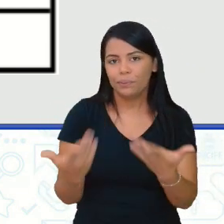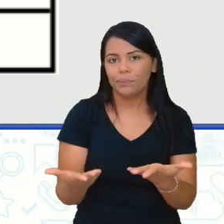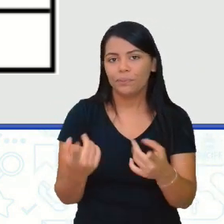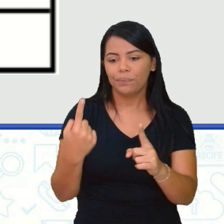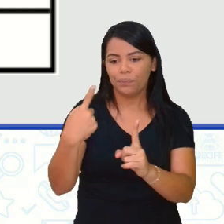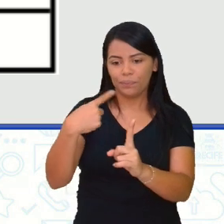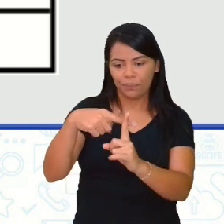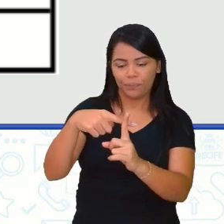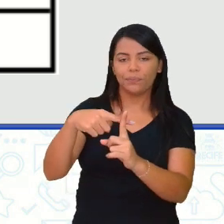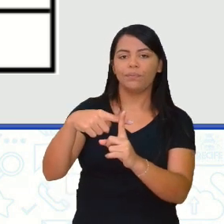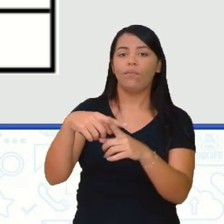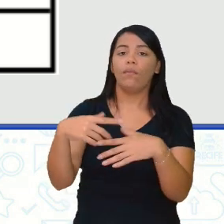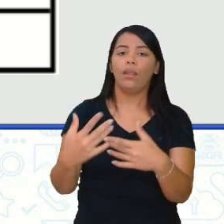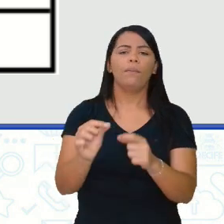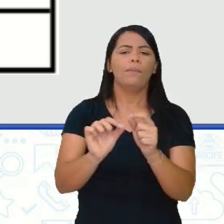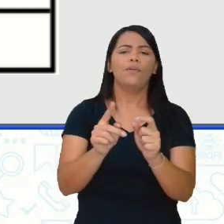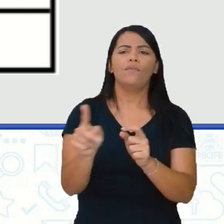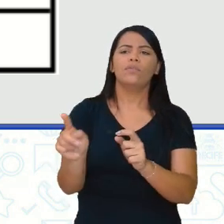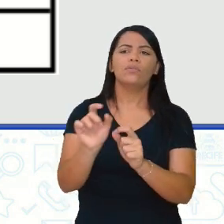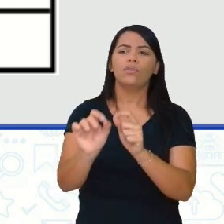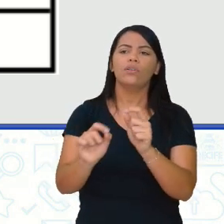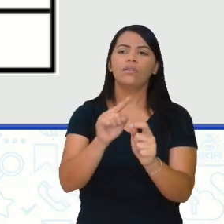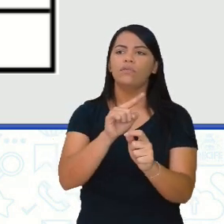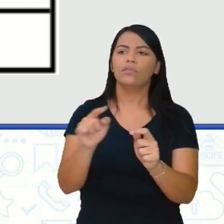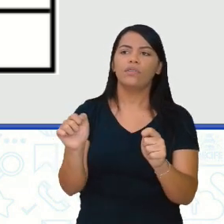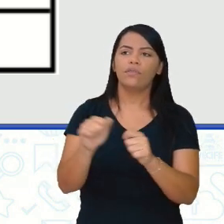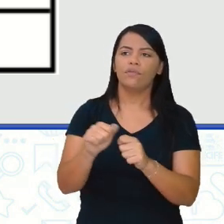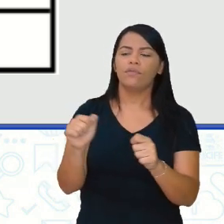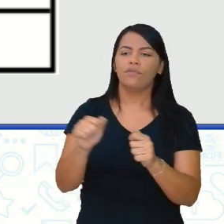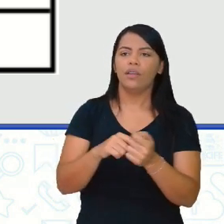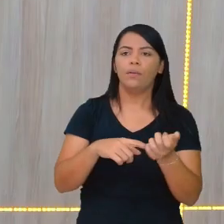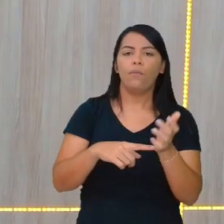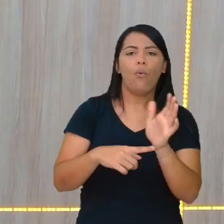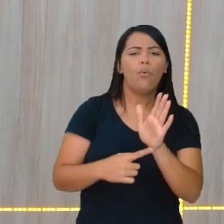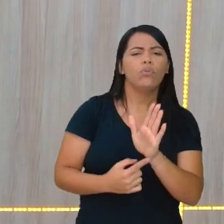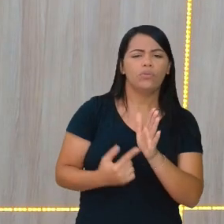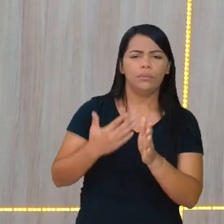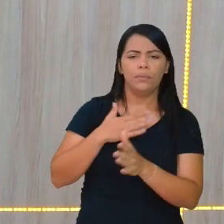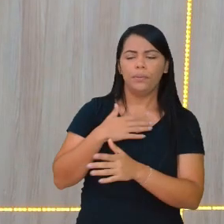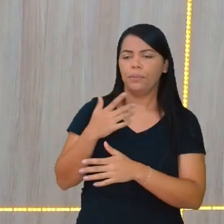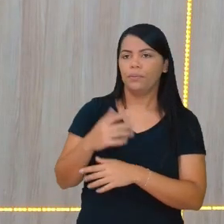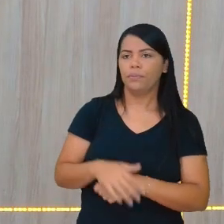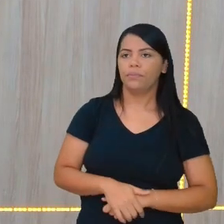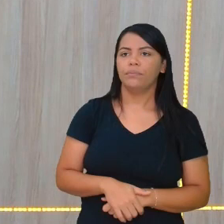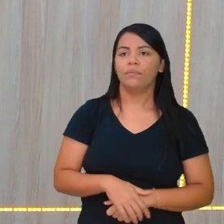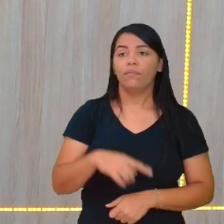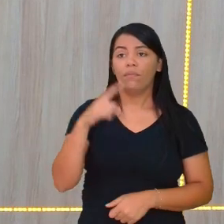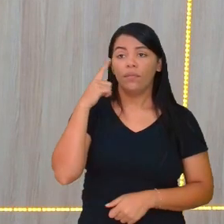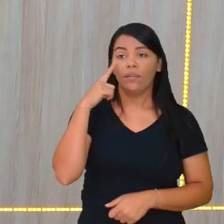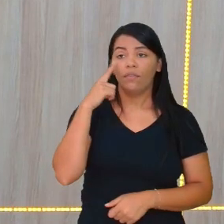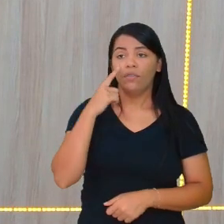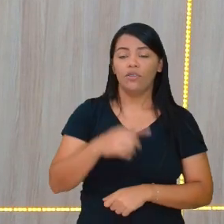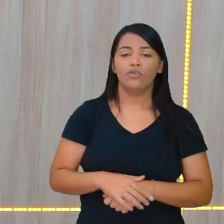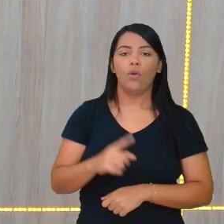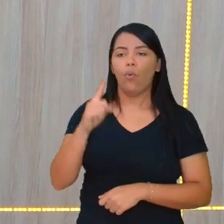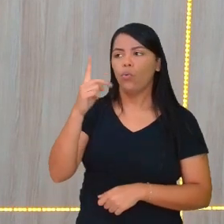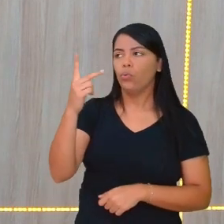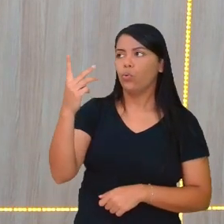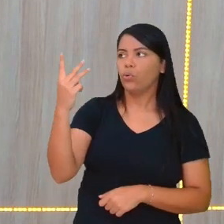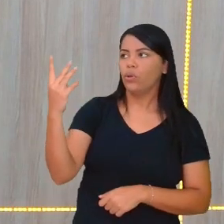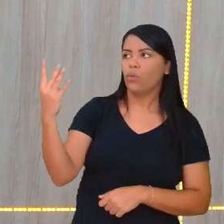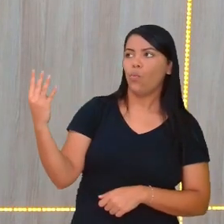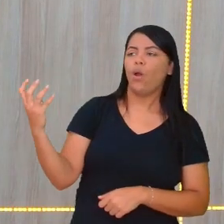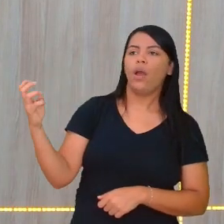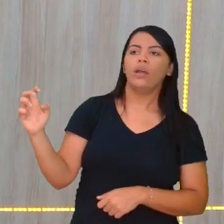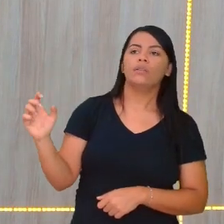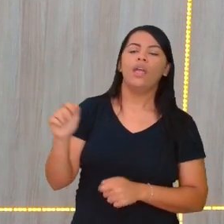tá? Professora, o que foi que você fez? Traz para mim, por favor. Eu lá em cima coloquei, ó, 1, 2, 3, eu fiz